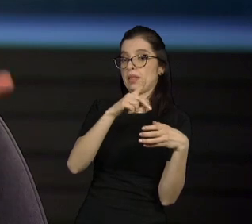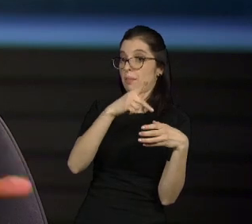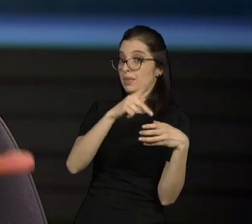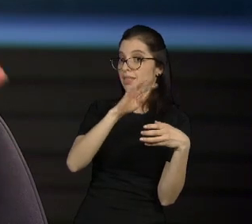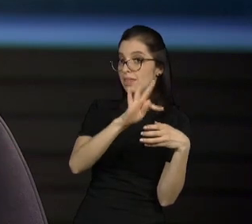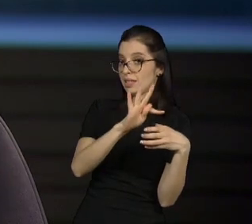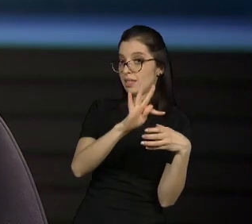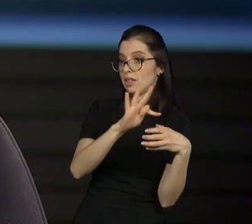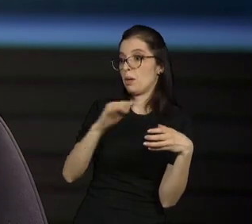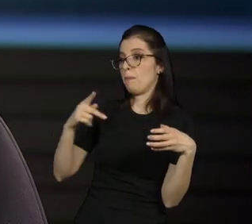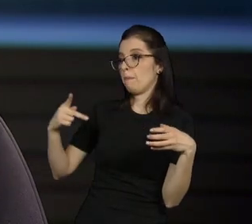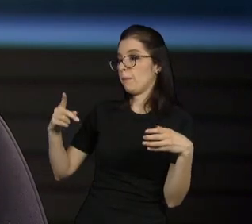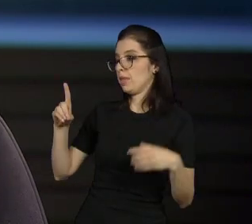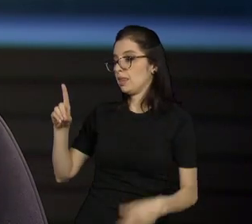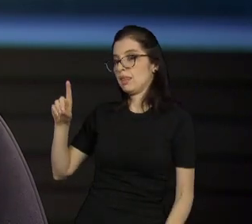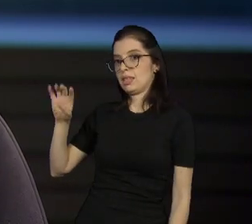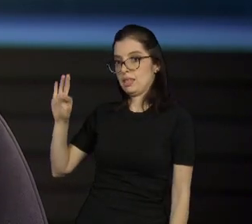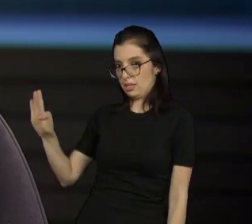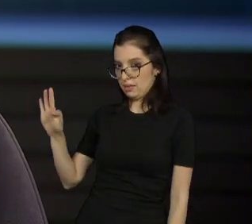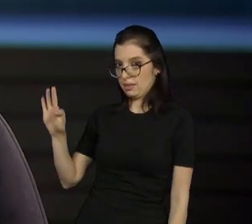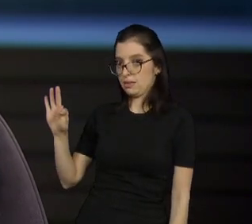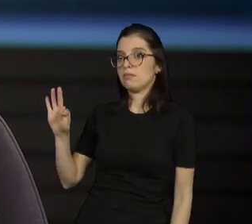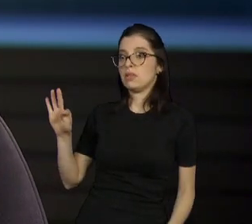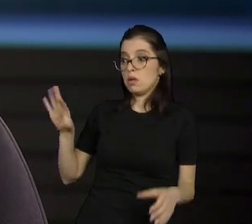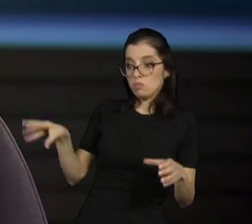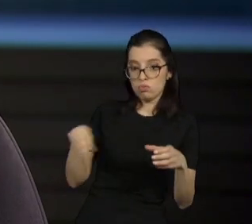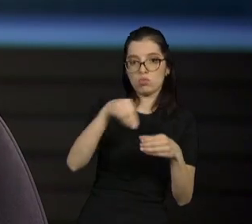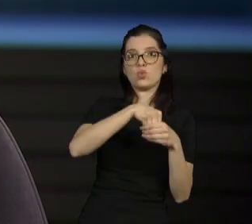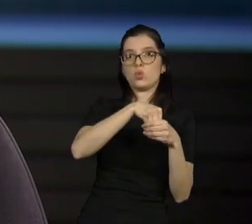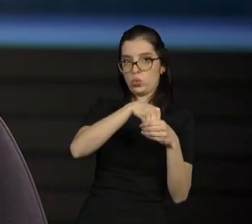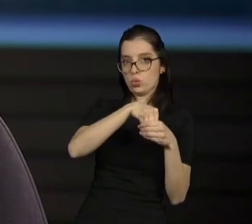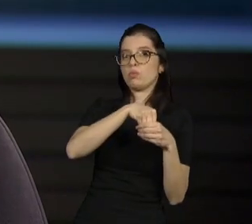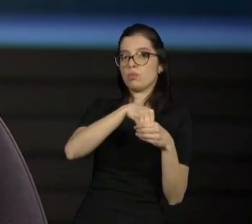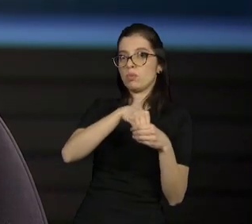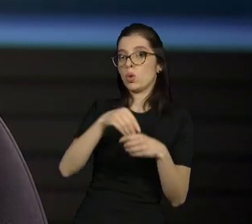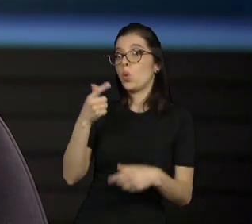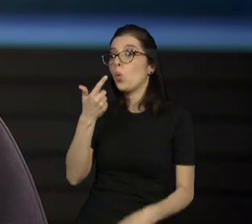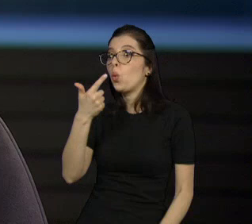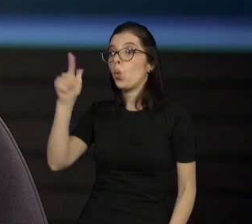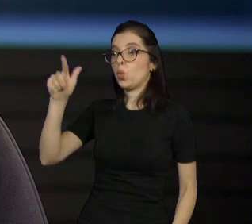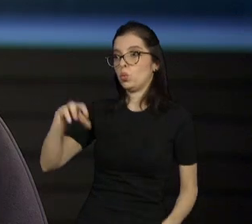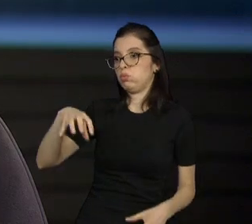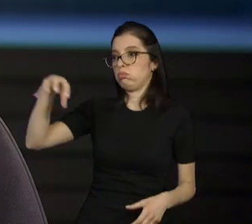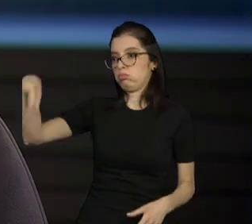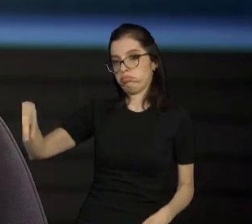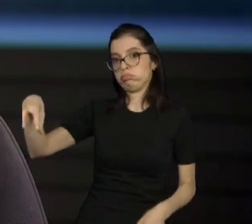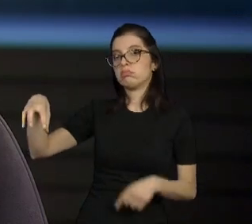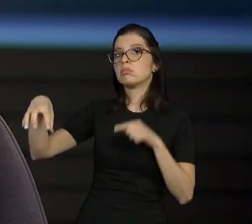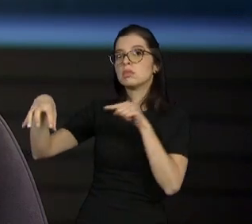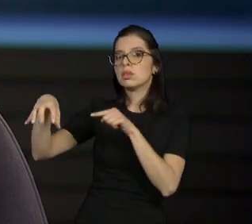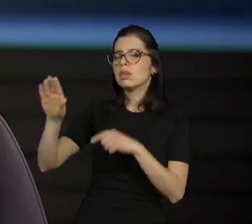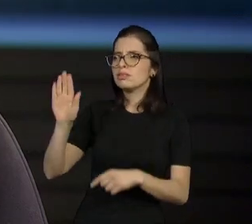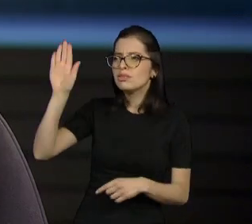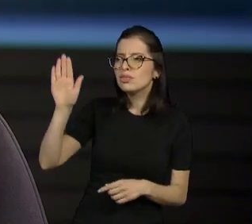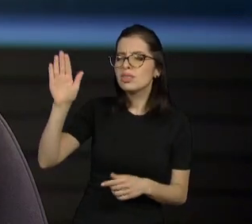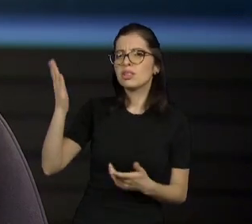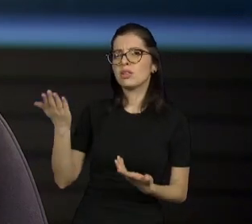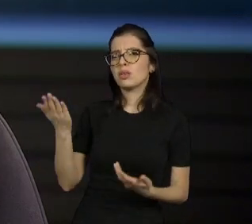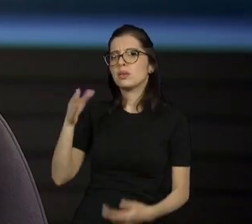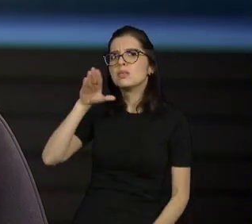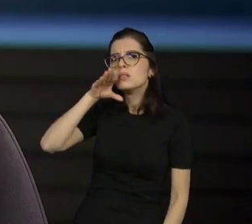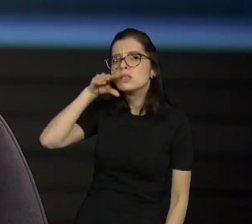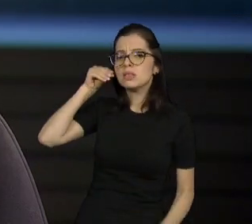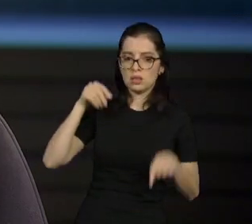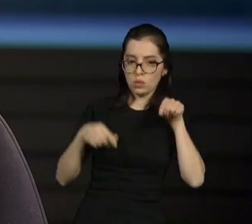a ex-prefeita resolveu voltar a ser candidata, agora ela começa a cair lentamente e o candidato do Cid e do Ciro começa